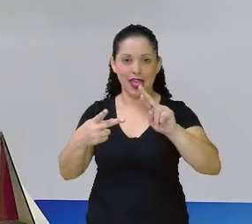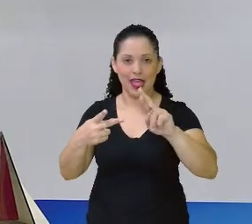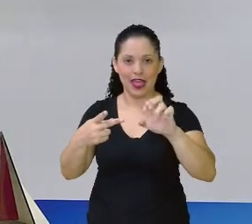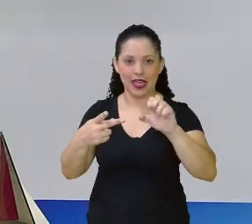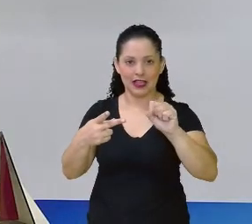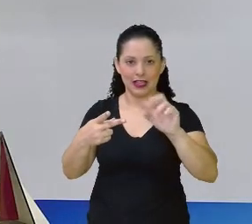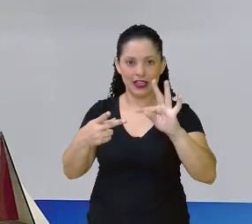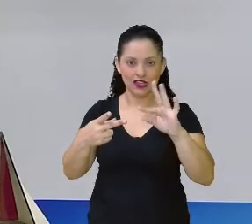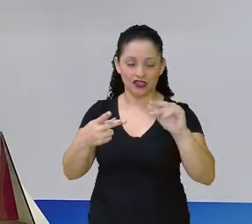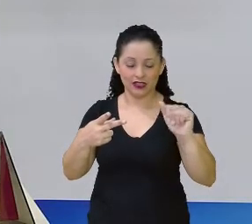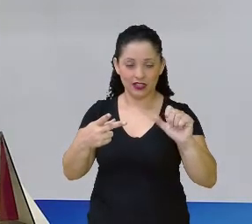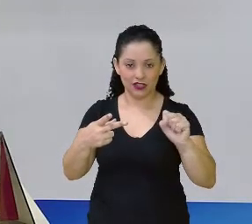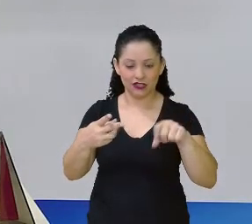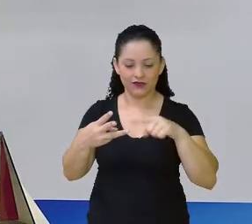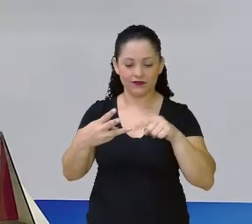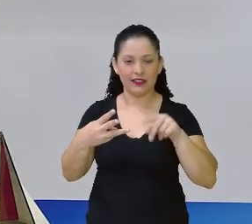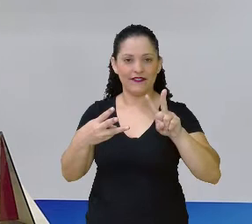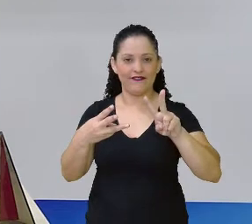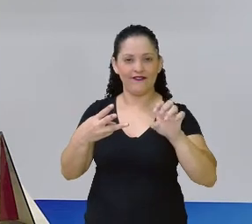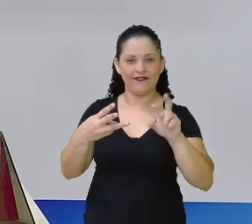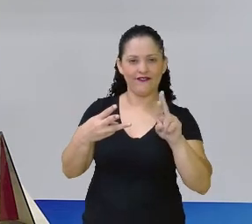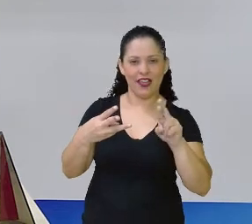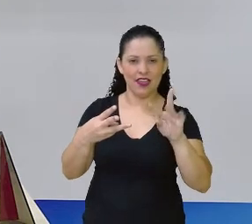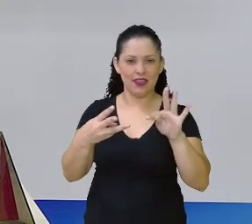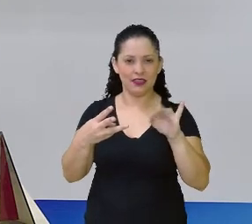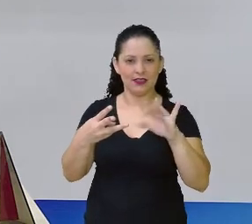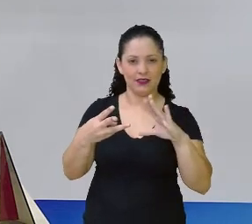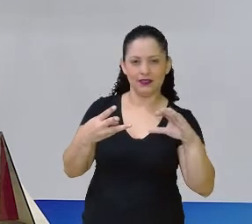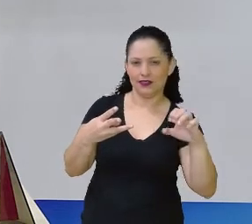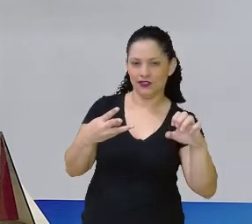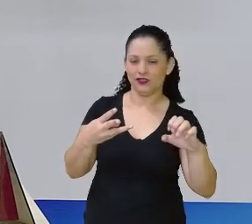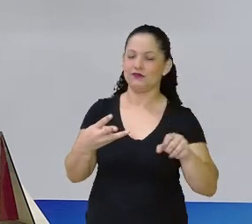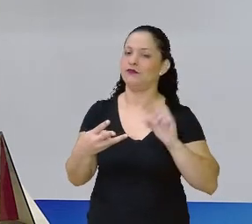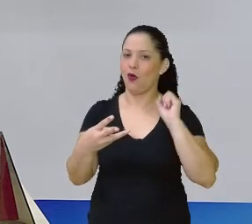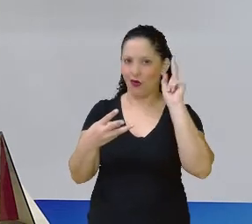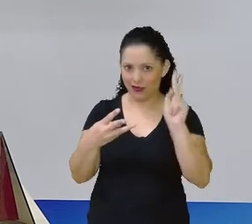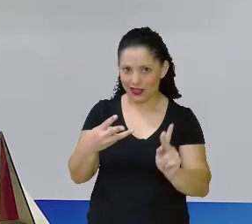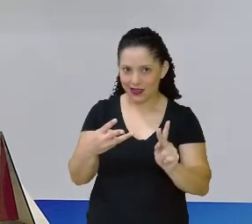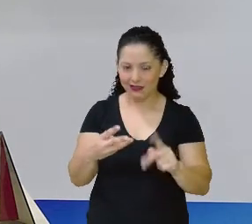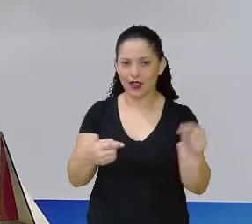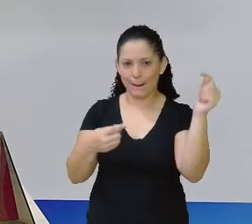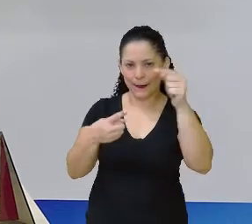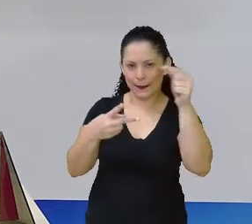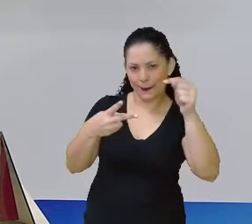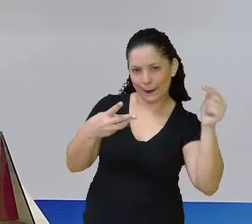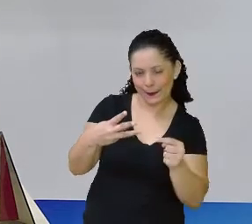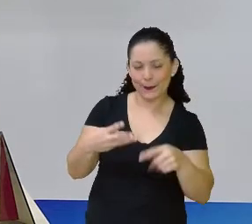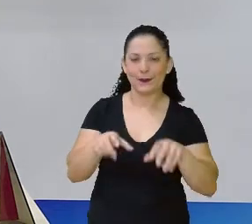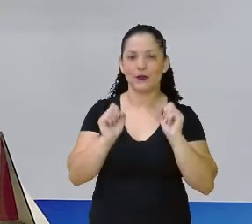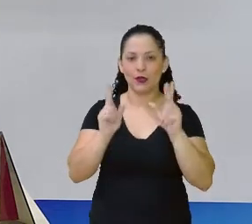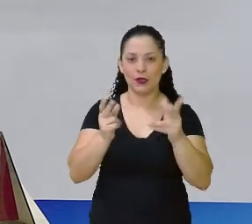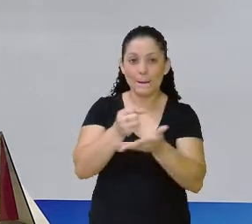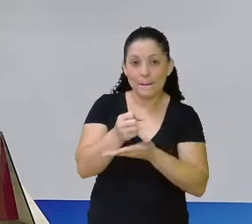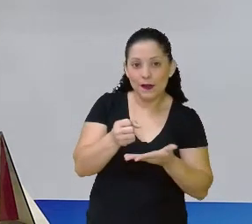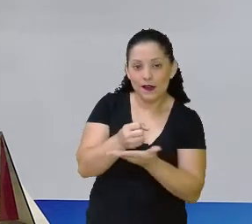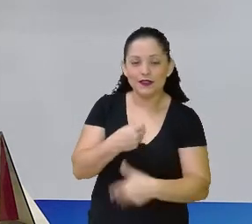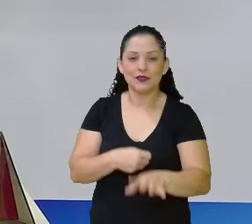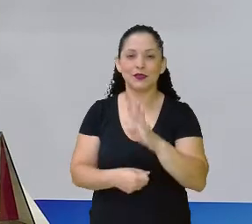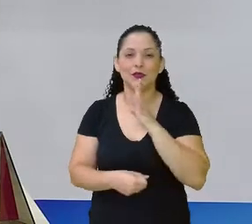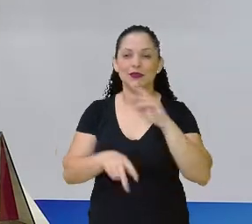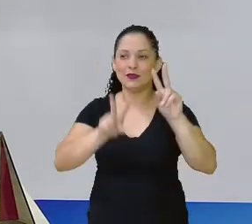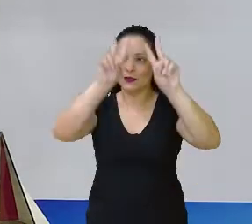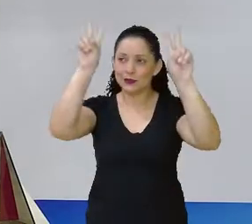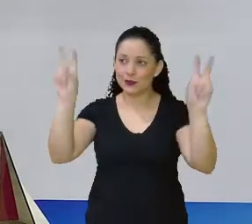arestas e vértices. Beleza? Tranquilo até aí? Um passeio básico para a gente entrar no nosso